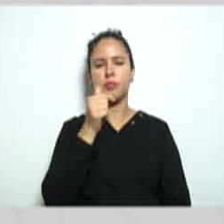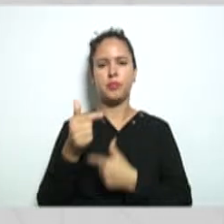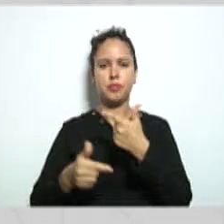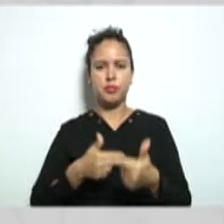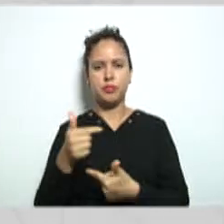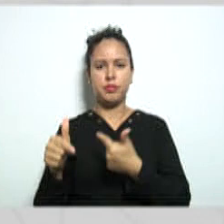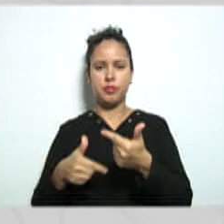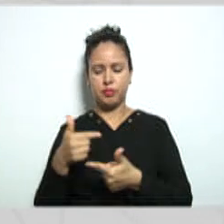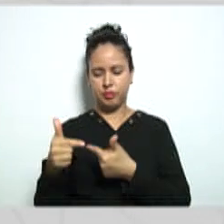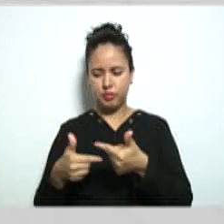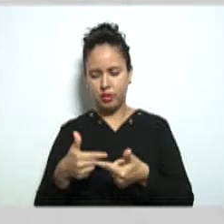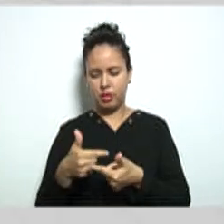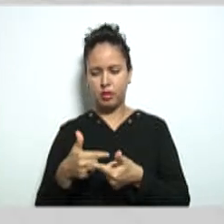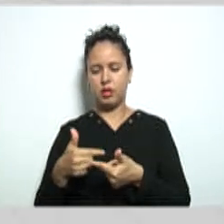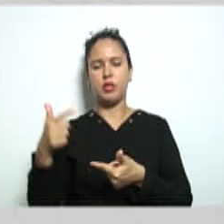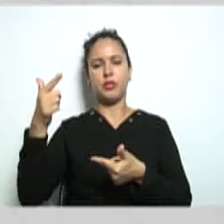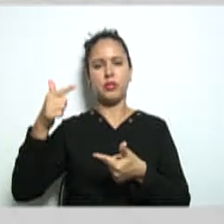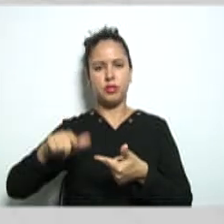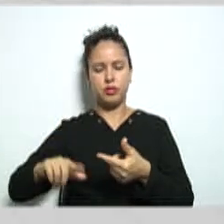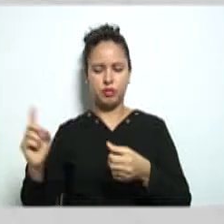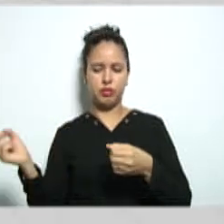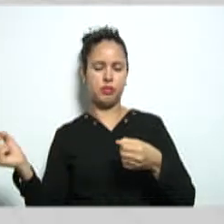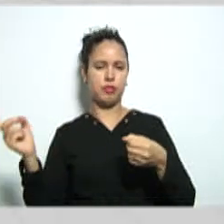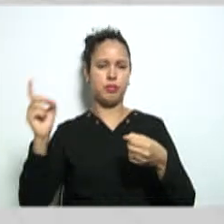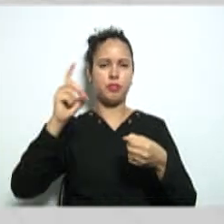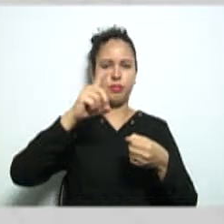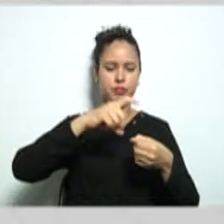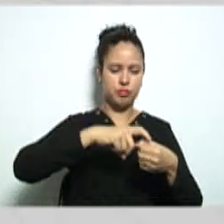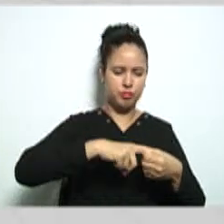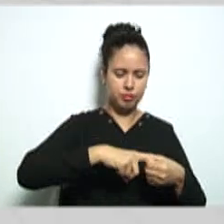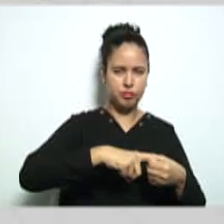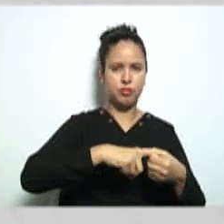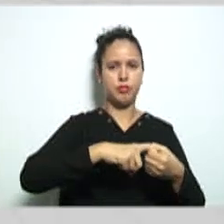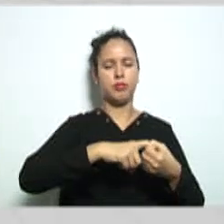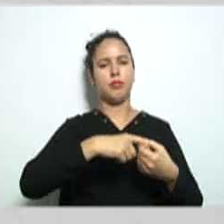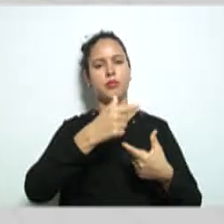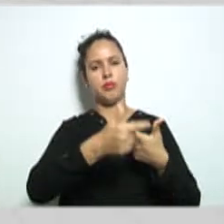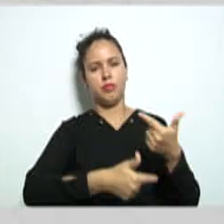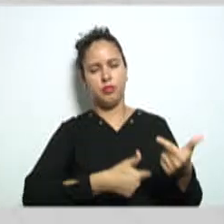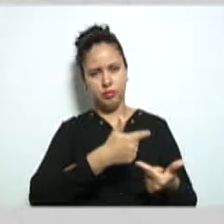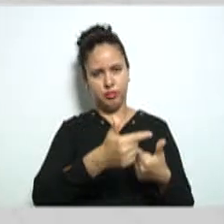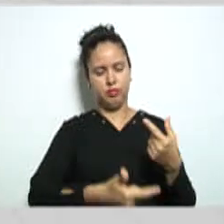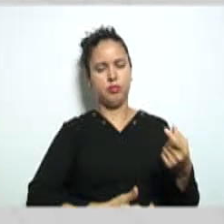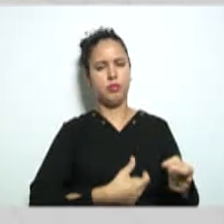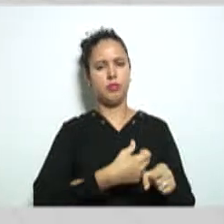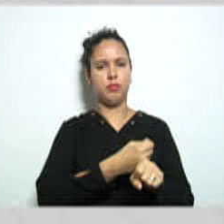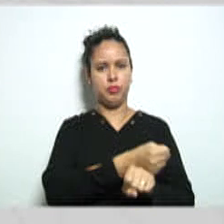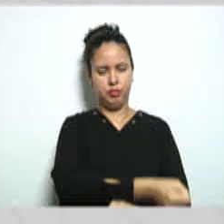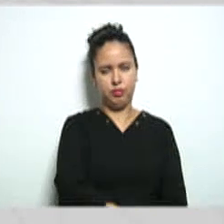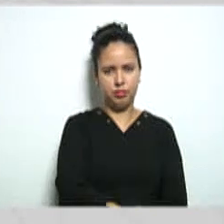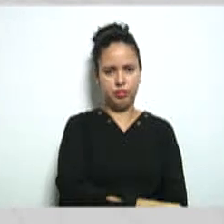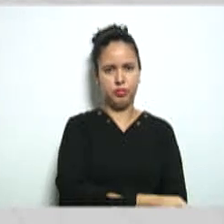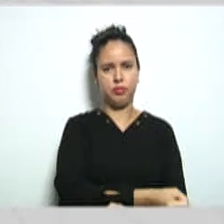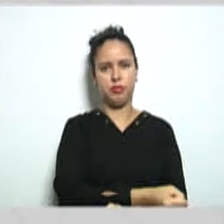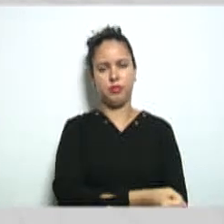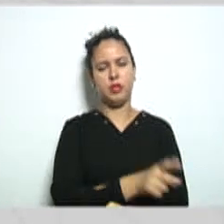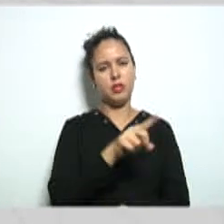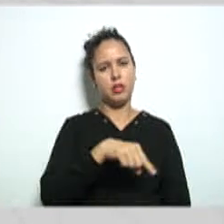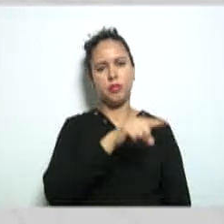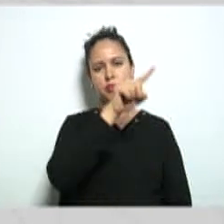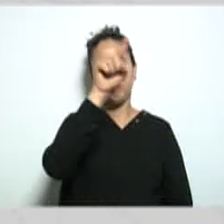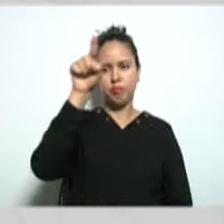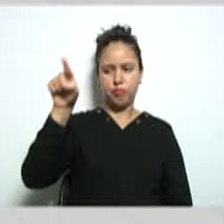aliciado para outro trabalho em que ele será explorado. Essa é a dinâmica que chamamos de ciclo do